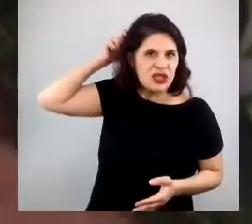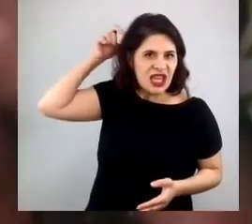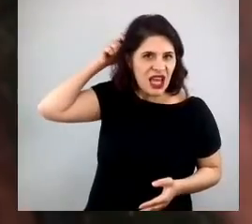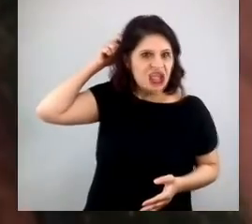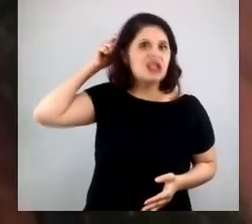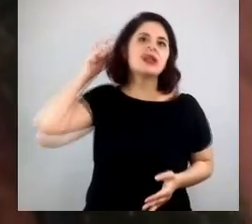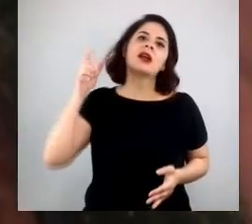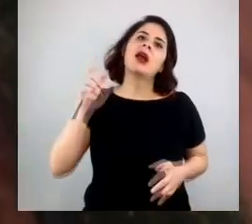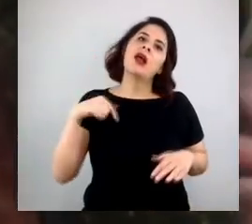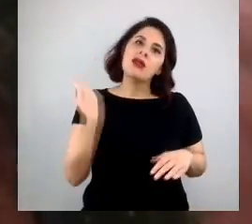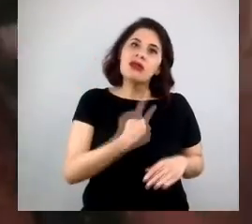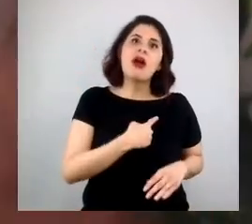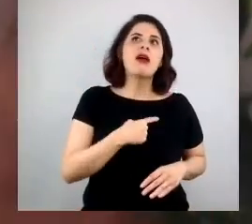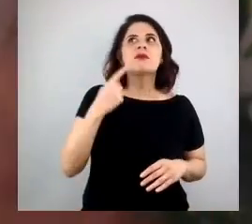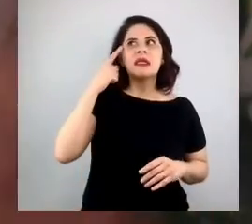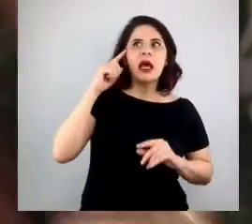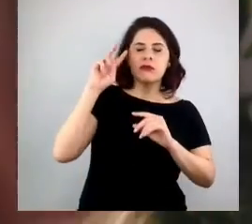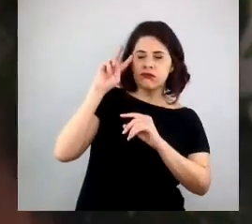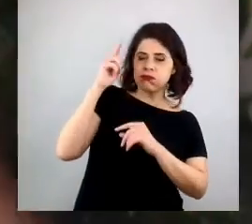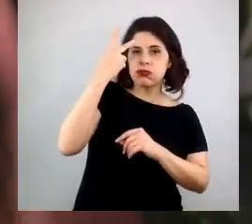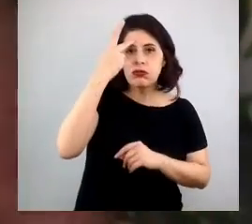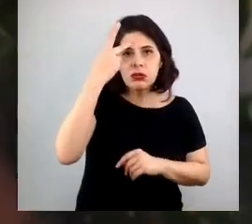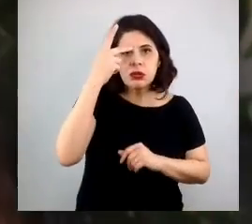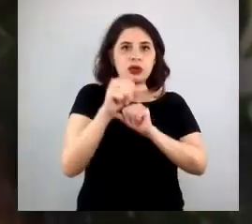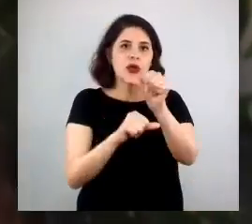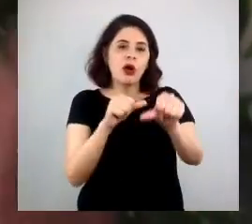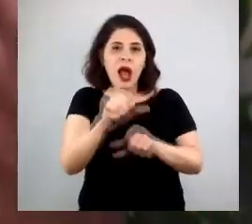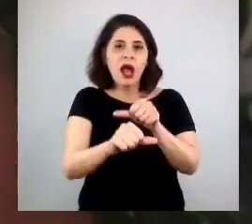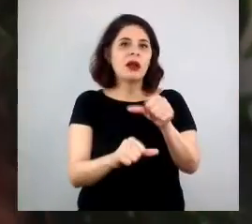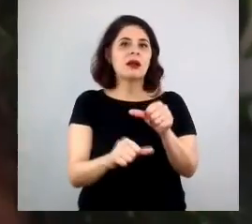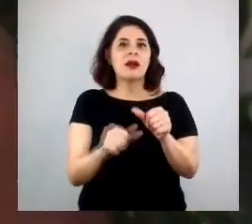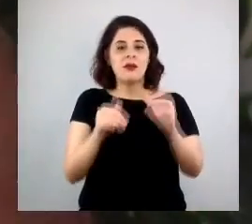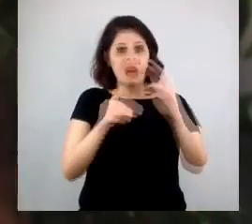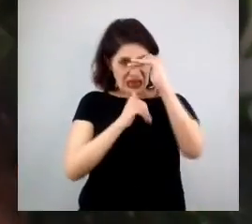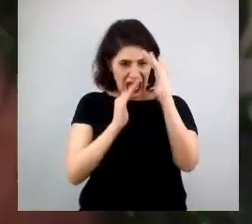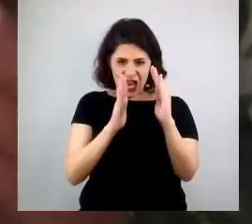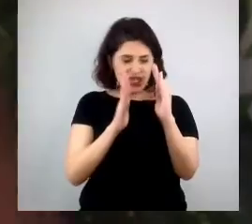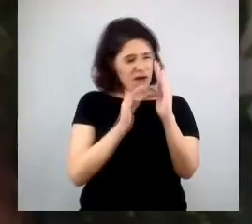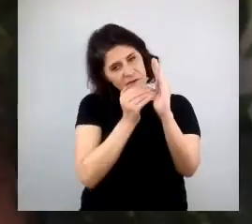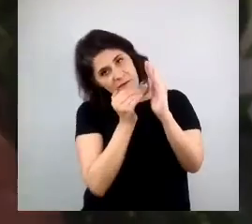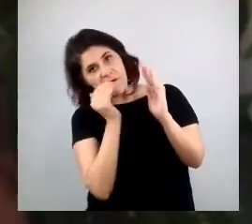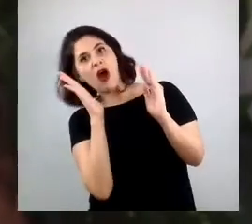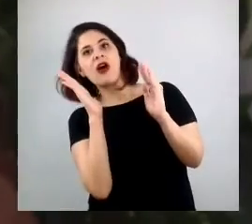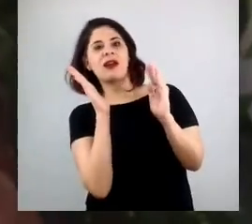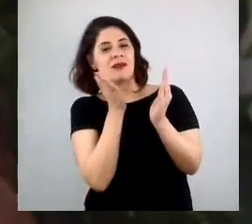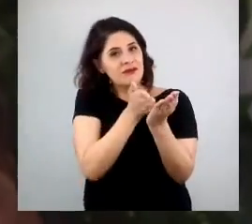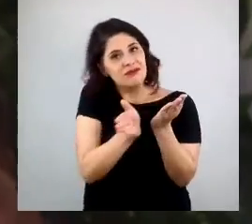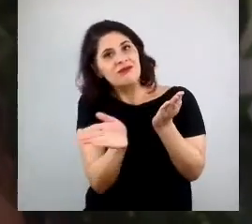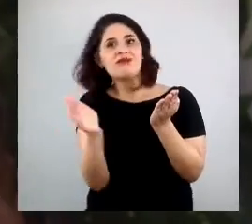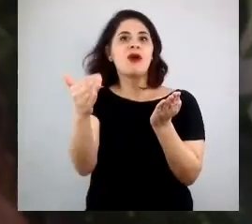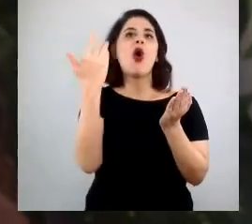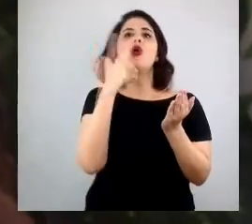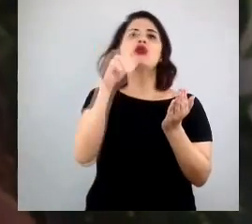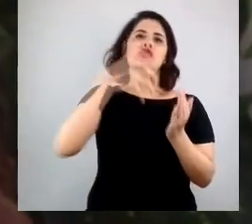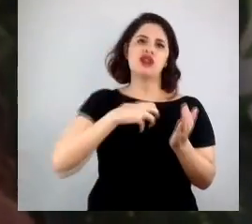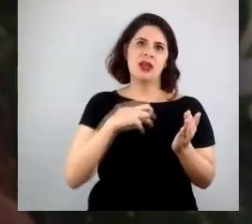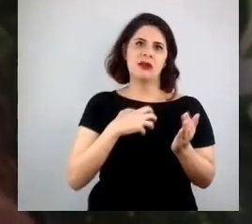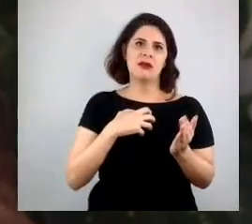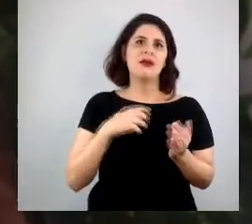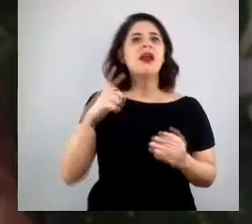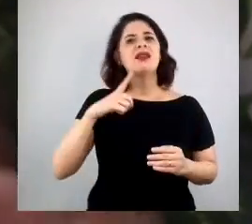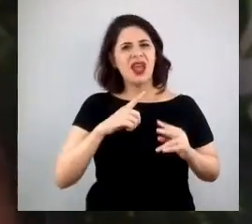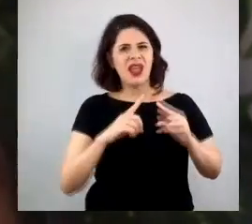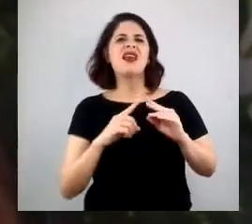inovação, do pensar fora da caixa, traz à tona exatamente velhos estereótipos, velhos paradigmas de uma sociedade